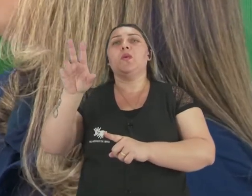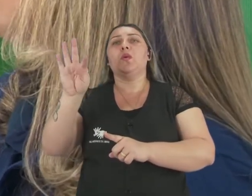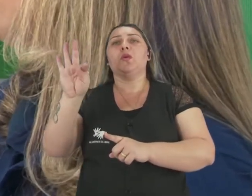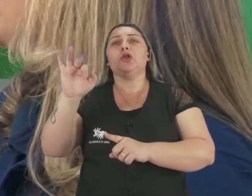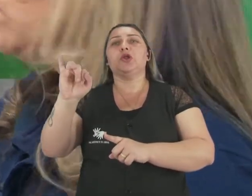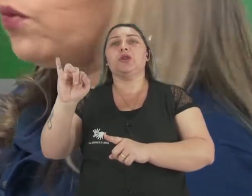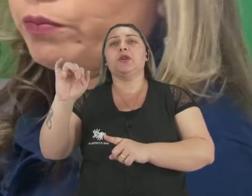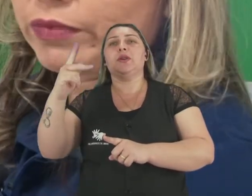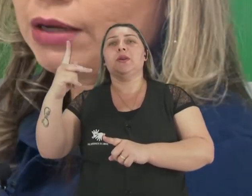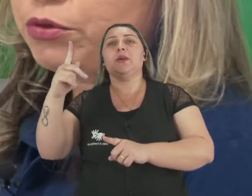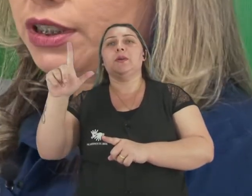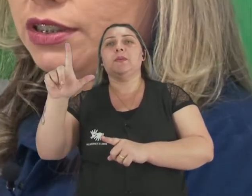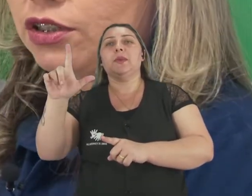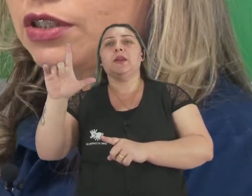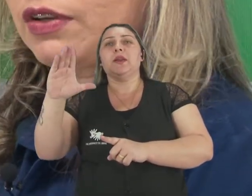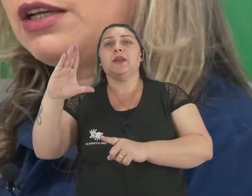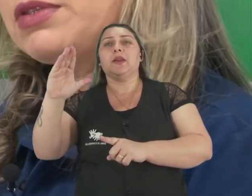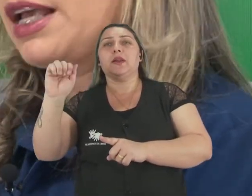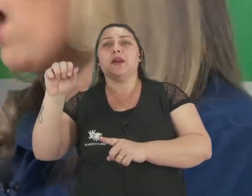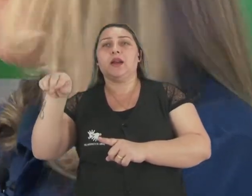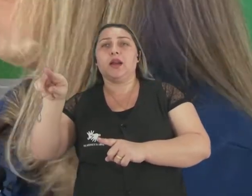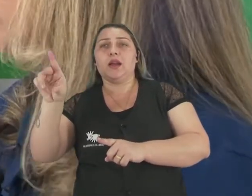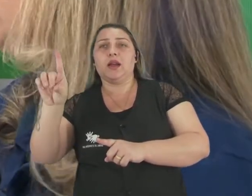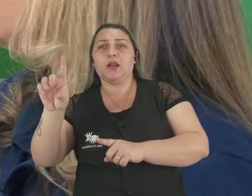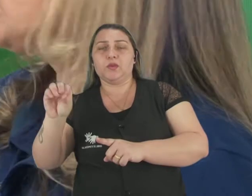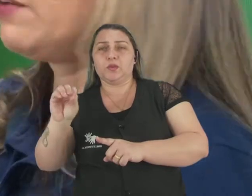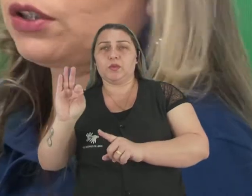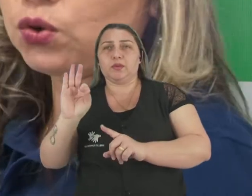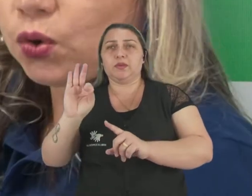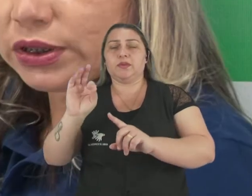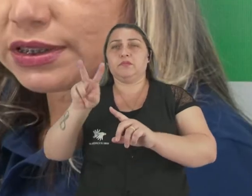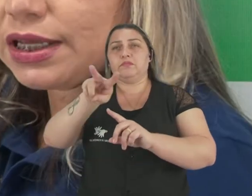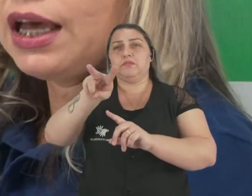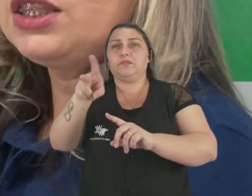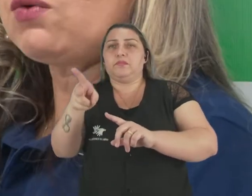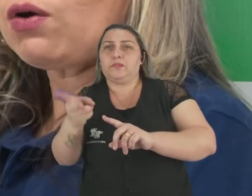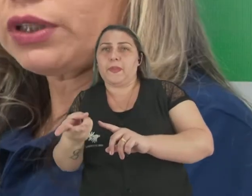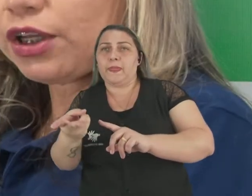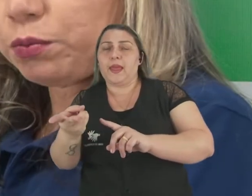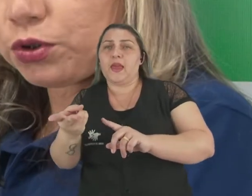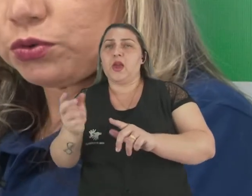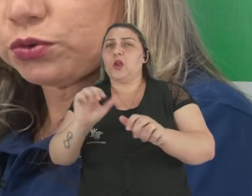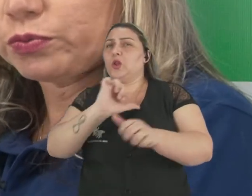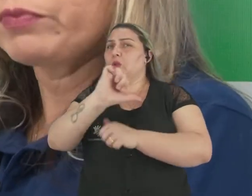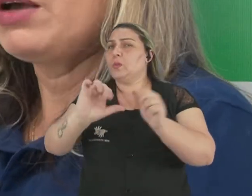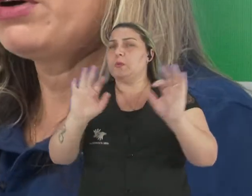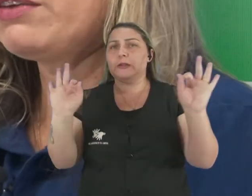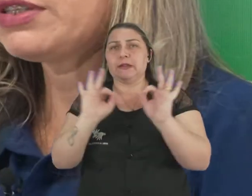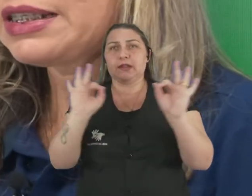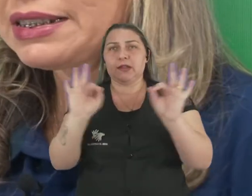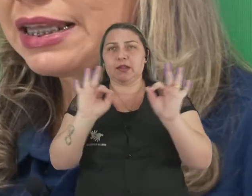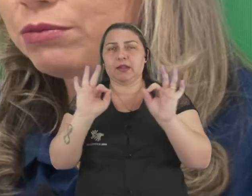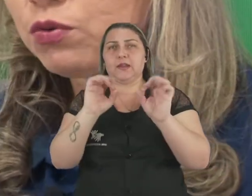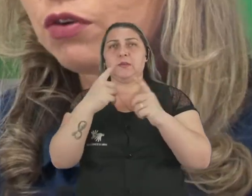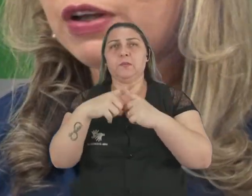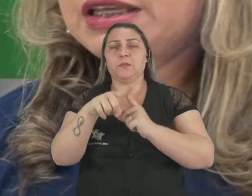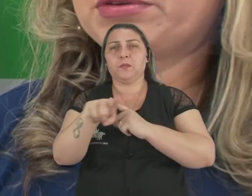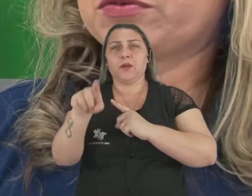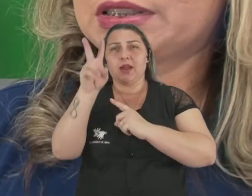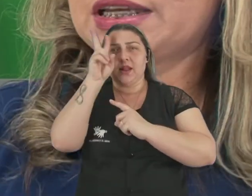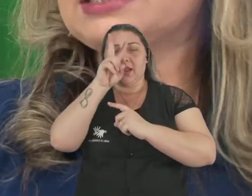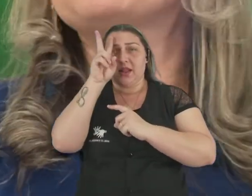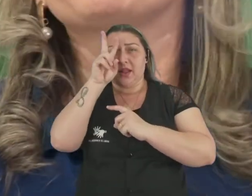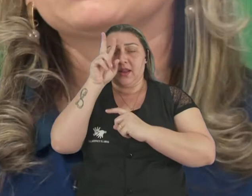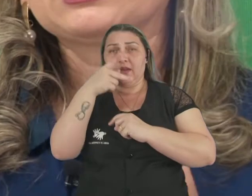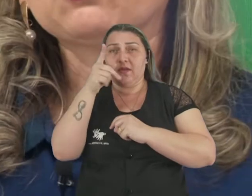o outro fator. Por isso que nós falamos que a ordem dos fatores não altera o produto. Porque vocês lembram que eu falei